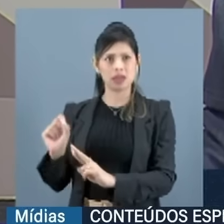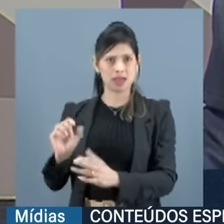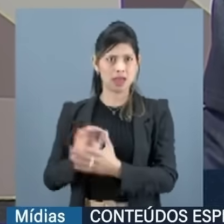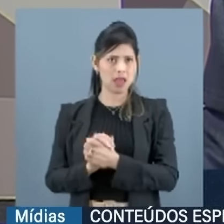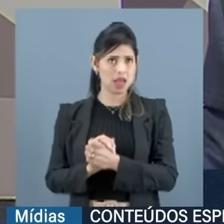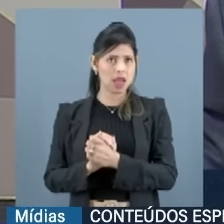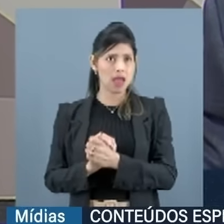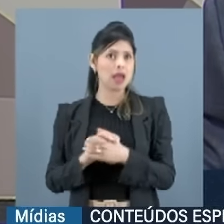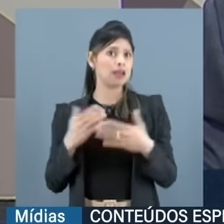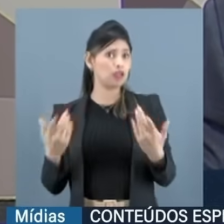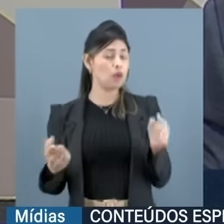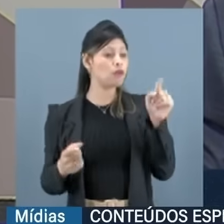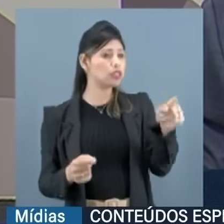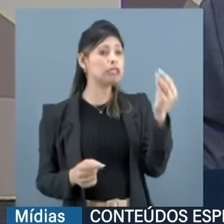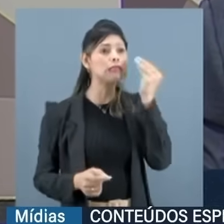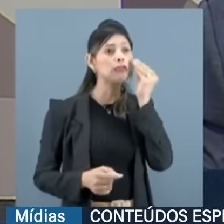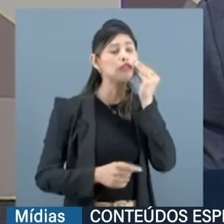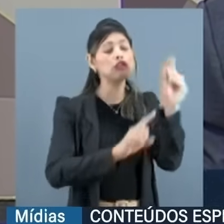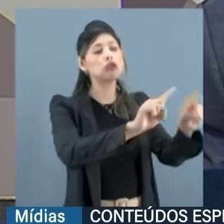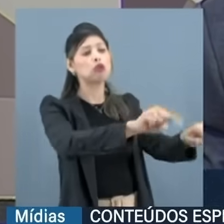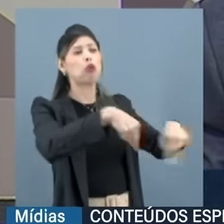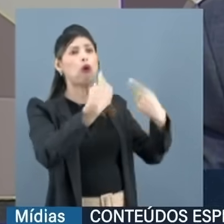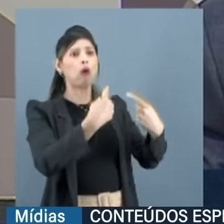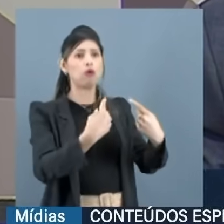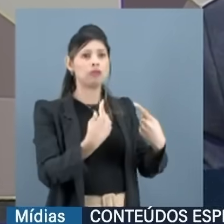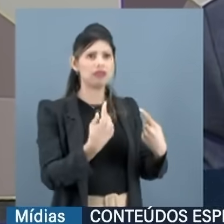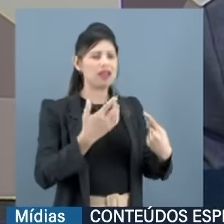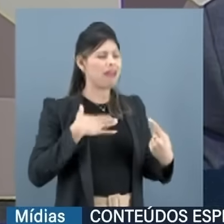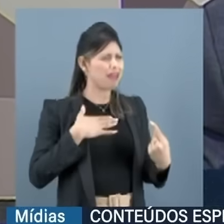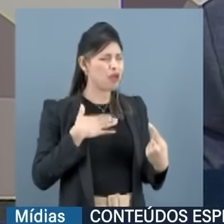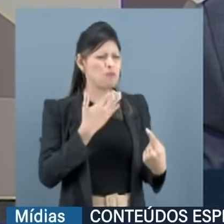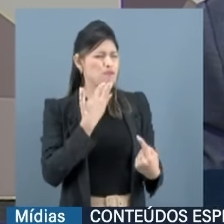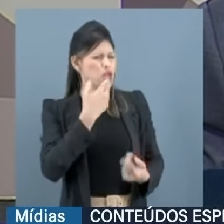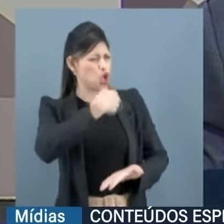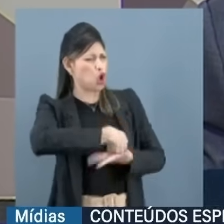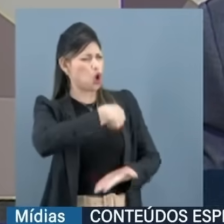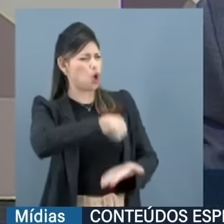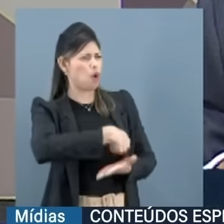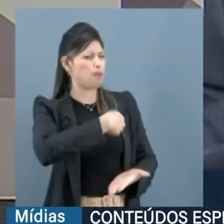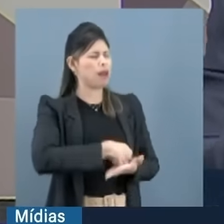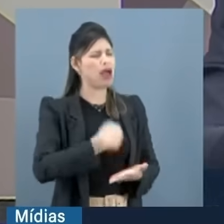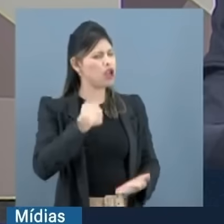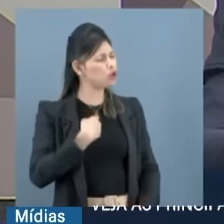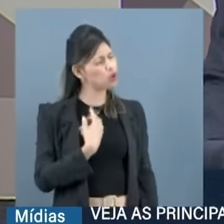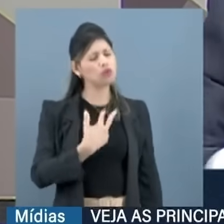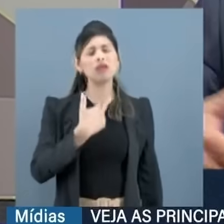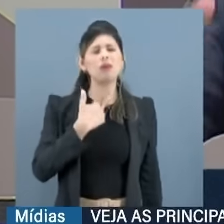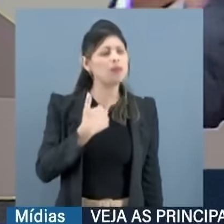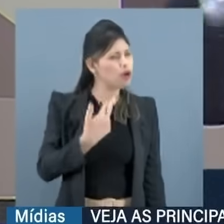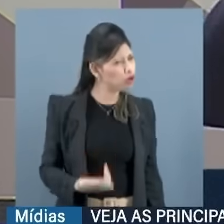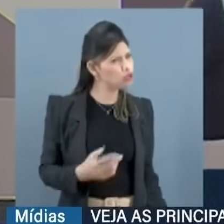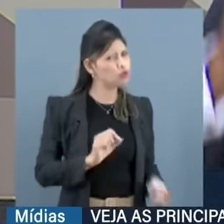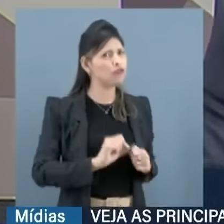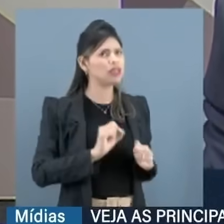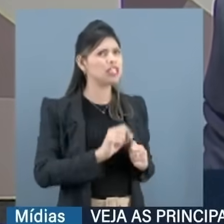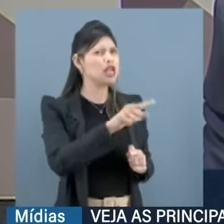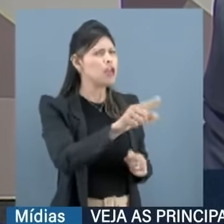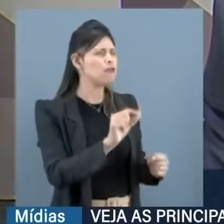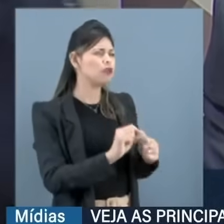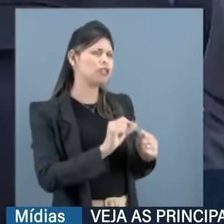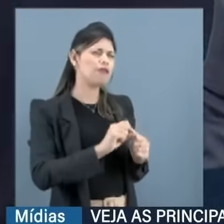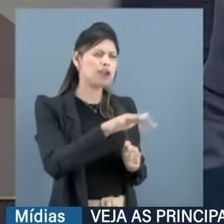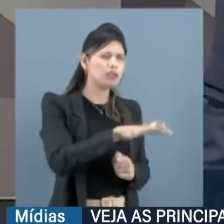para querer cobrar de mim algo que eu não tenho poder para fazer e que Vossa Excelência faz aí um malabarismo